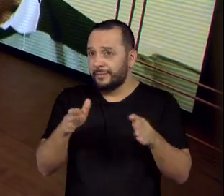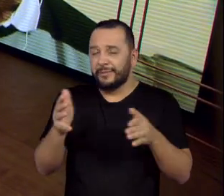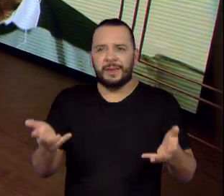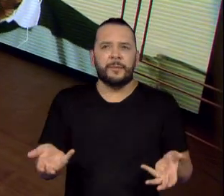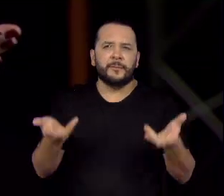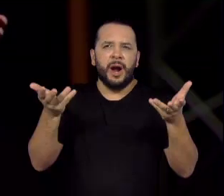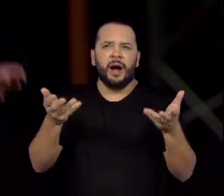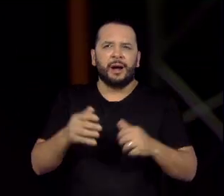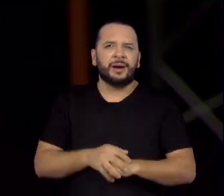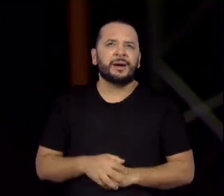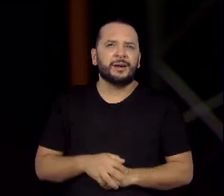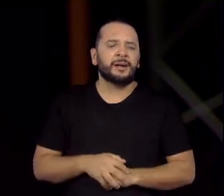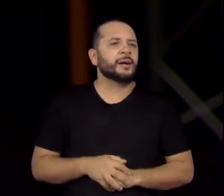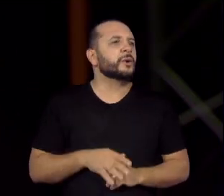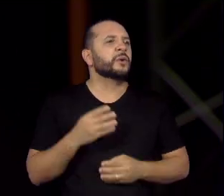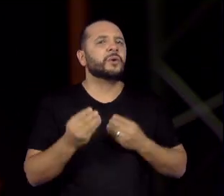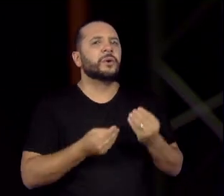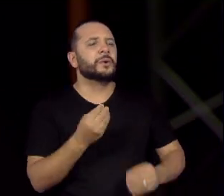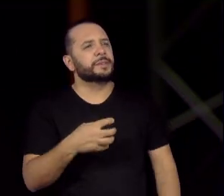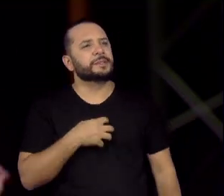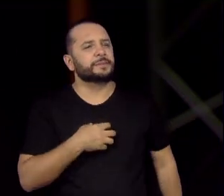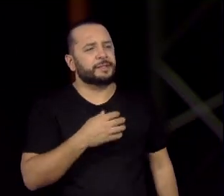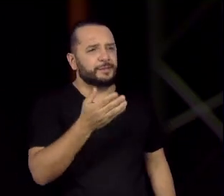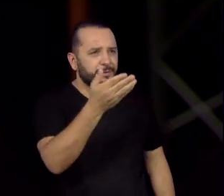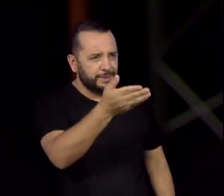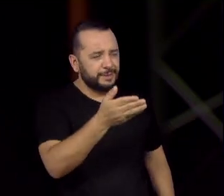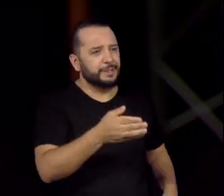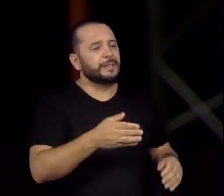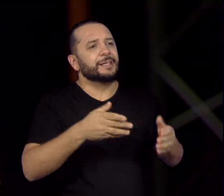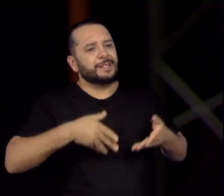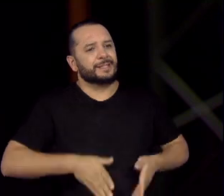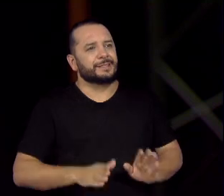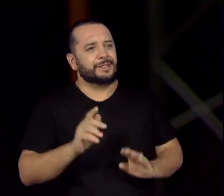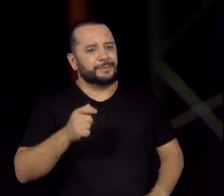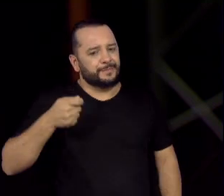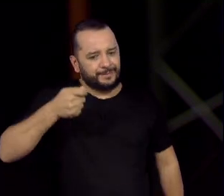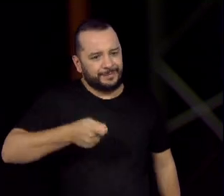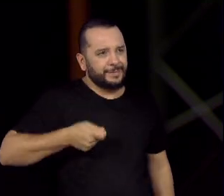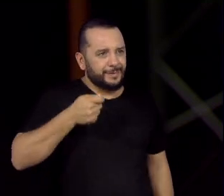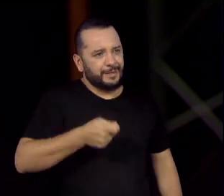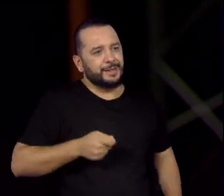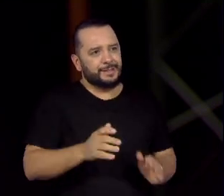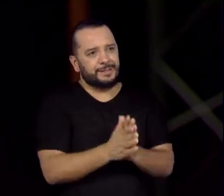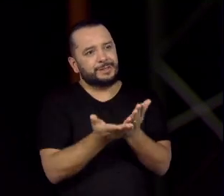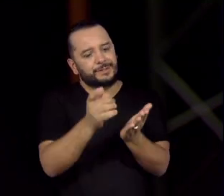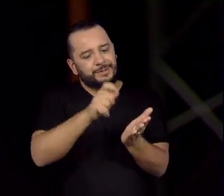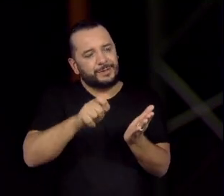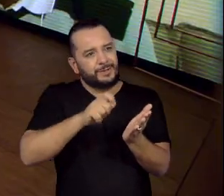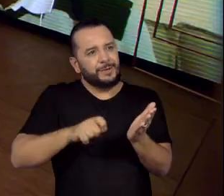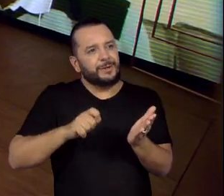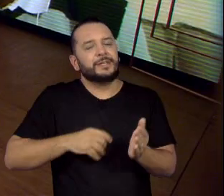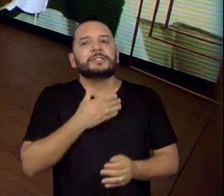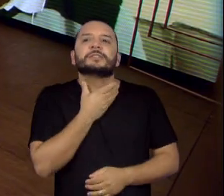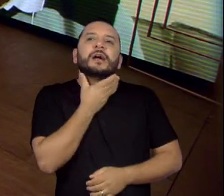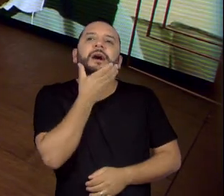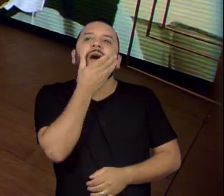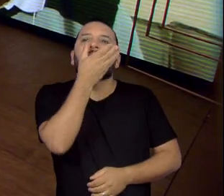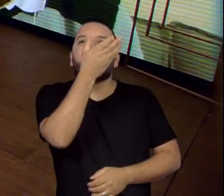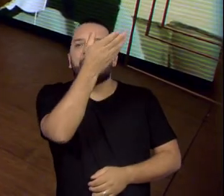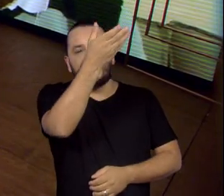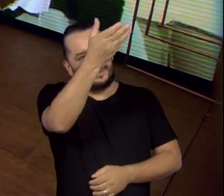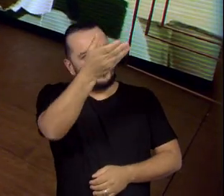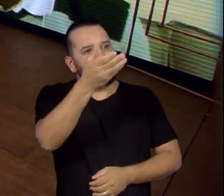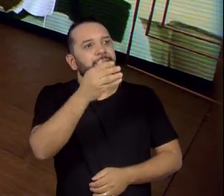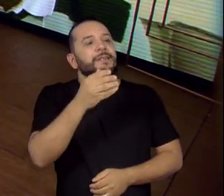é o sentimento desse garoto que saiu de Araraquara, que escreveu aquela história da girafa de pescoço comprido,